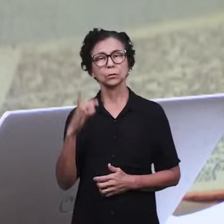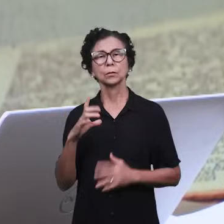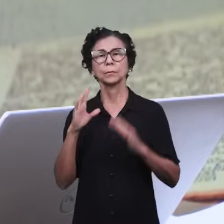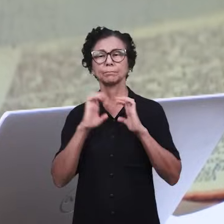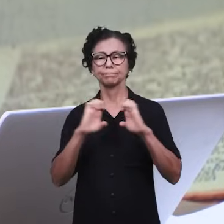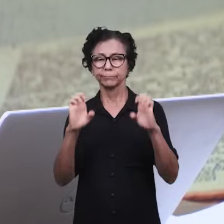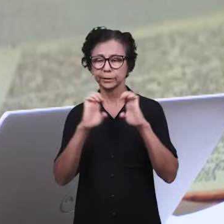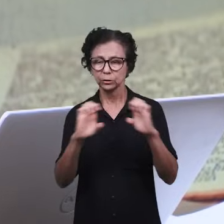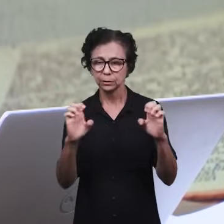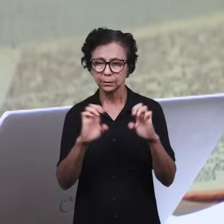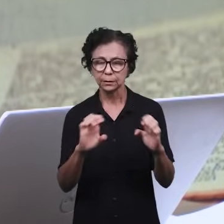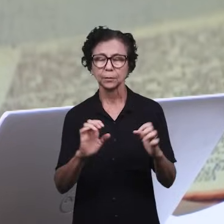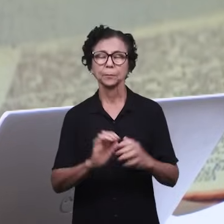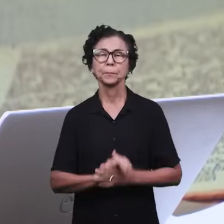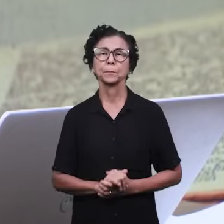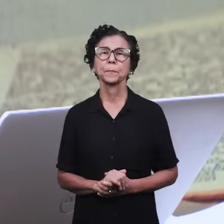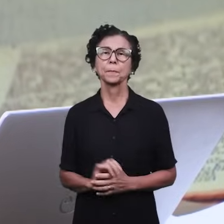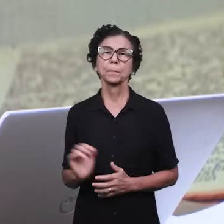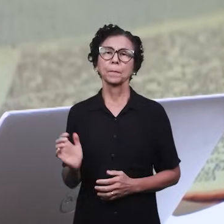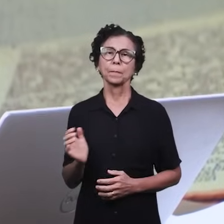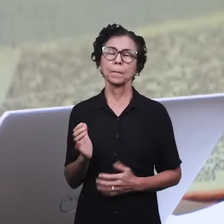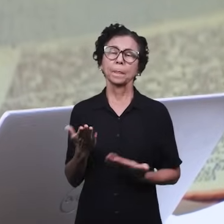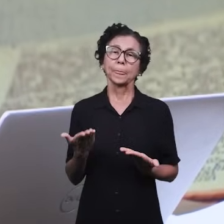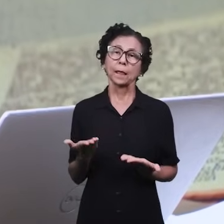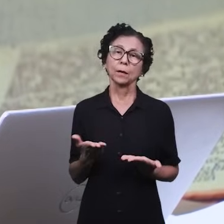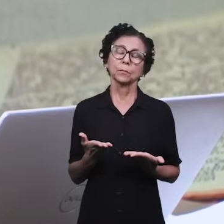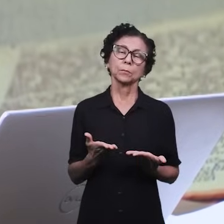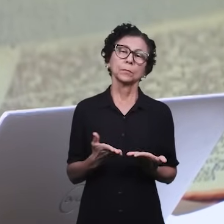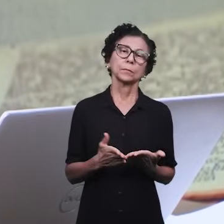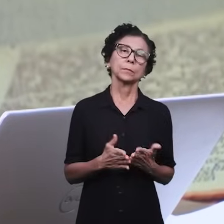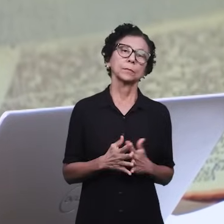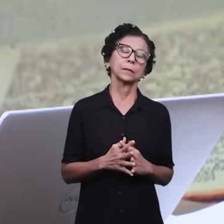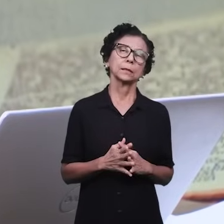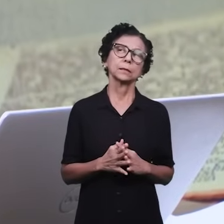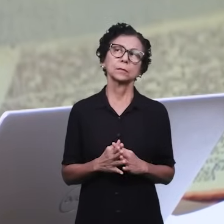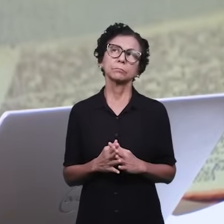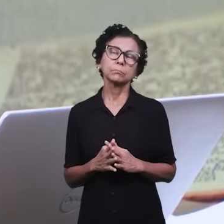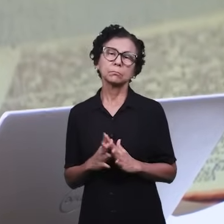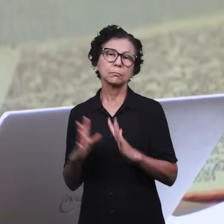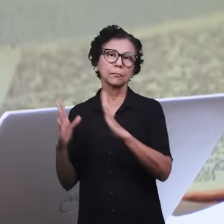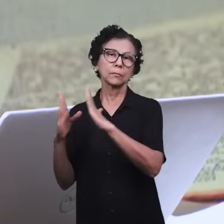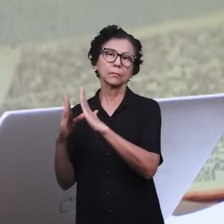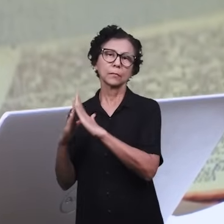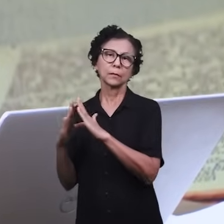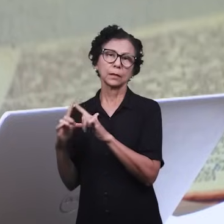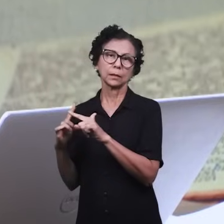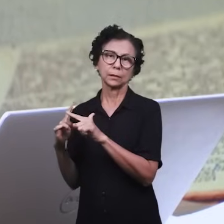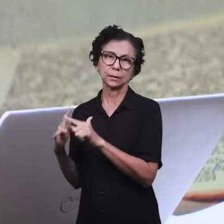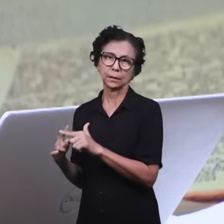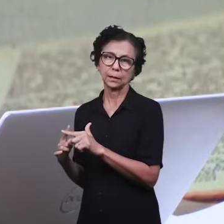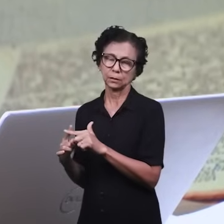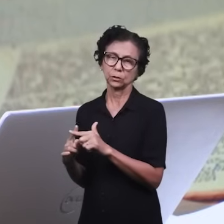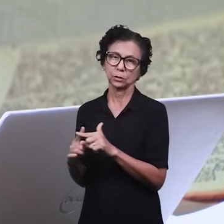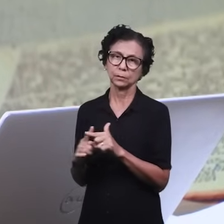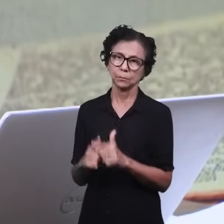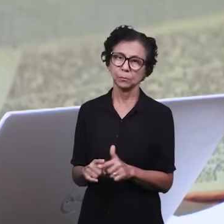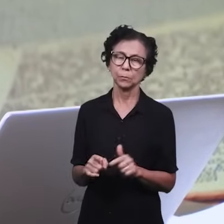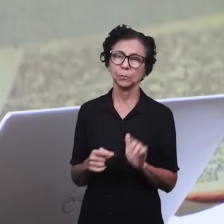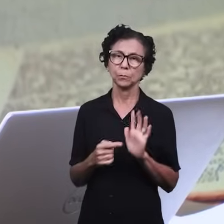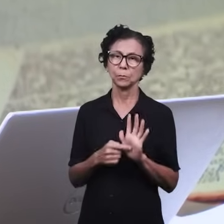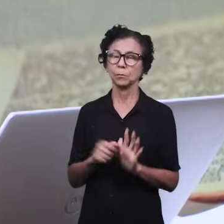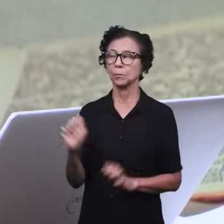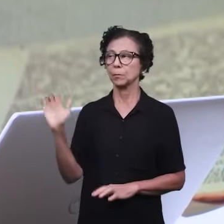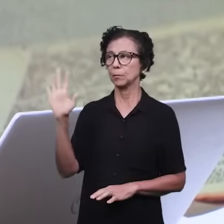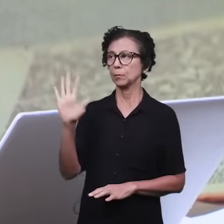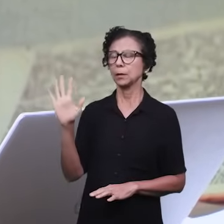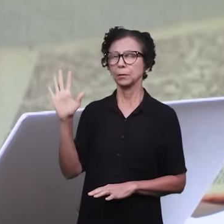né? Mas nós podemos observar o seguinte: na história da igreja, nós tivemos aqui esse mapa mostra muito